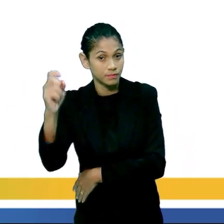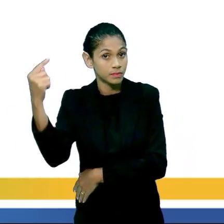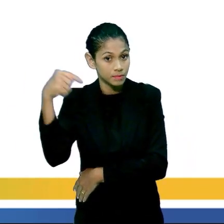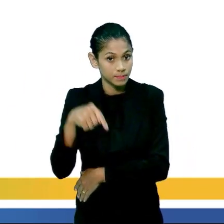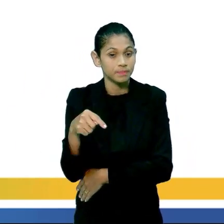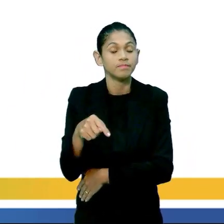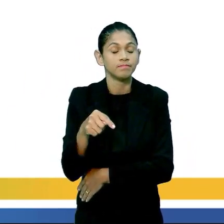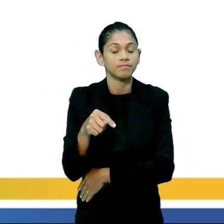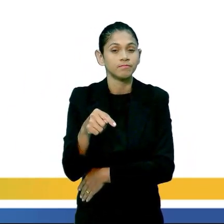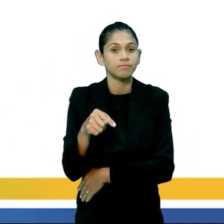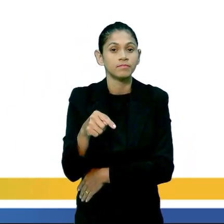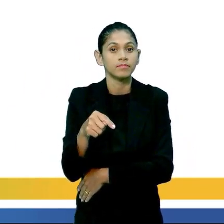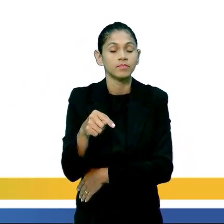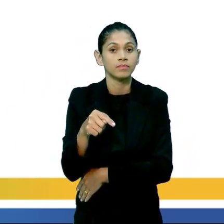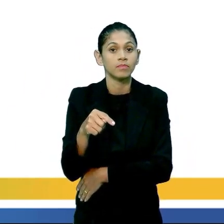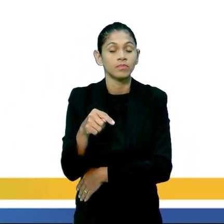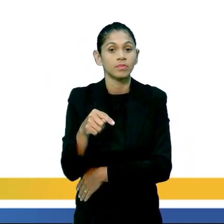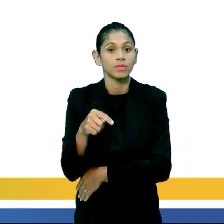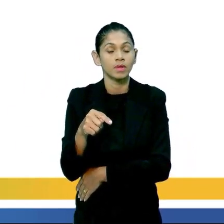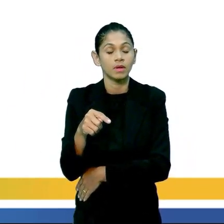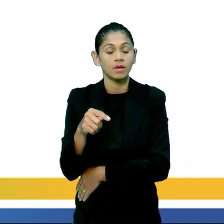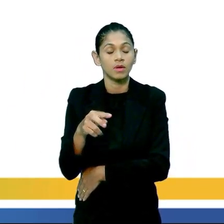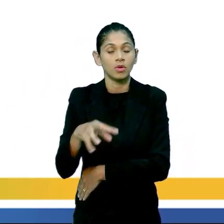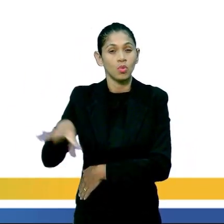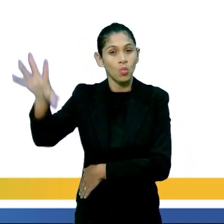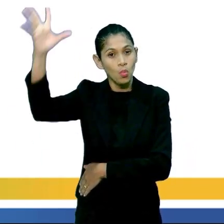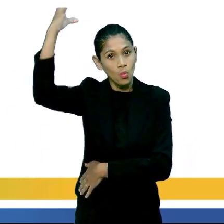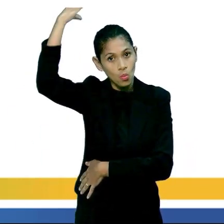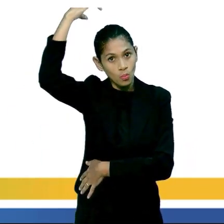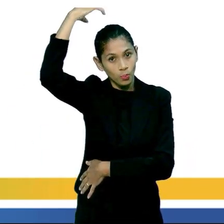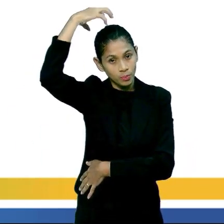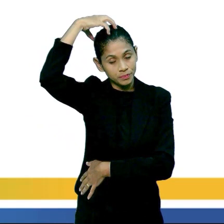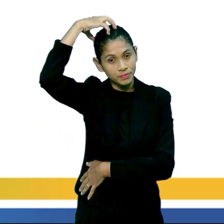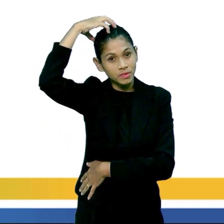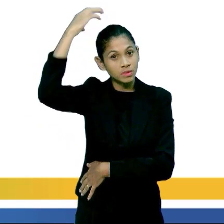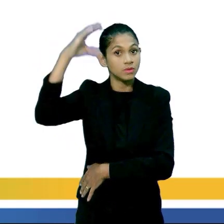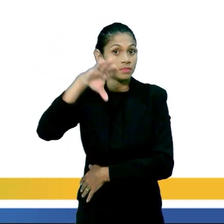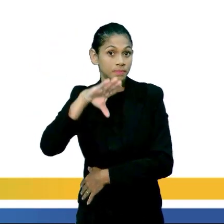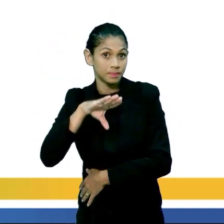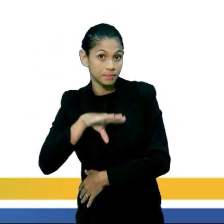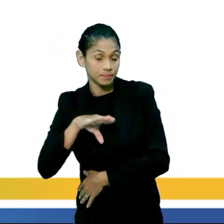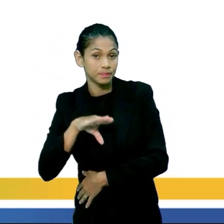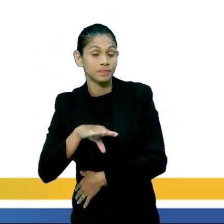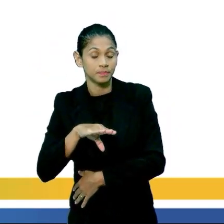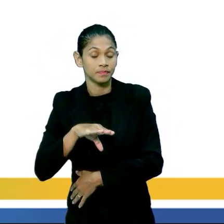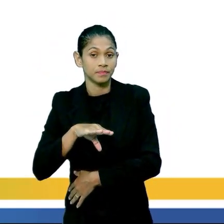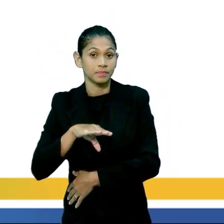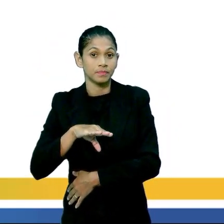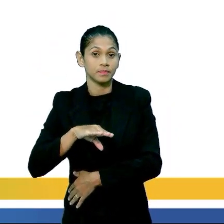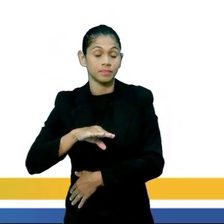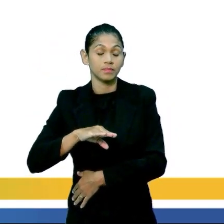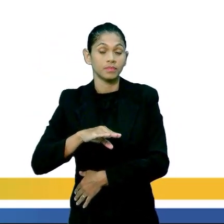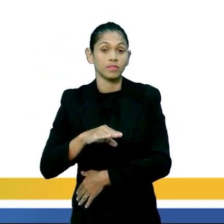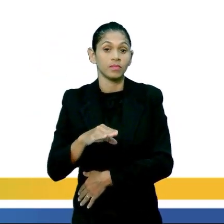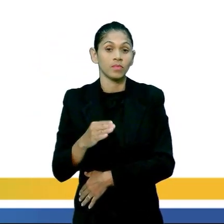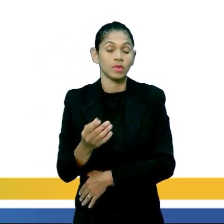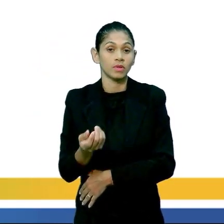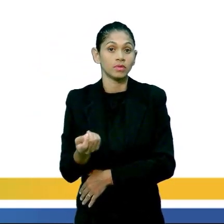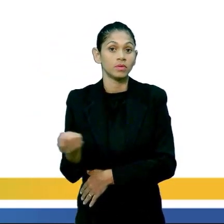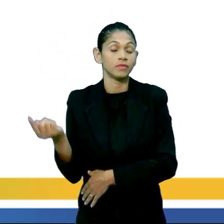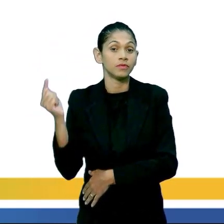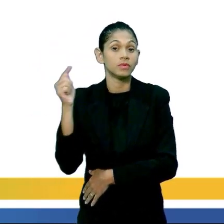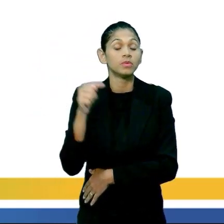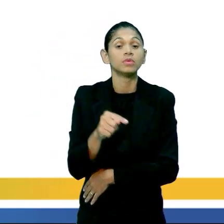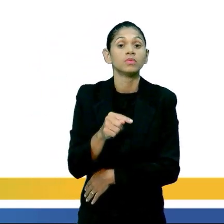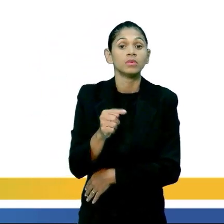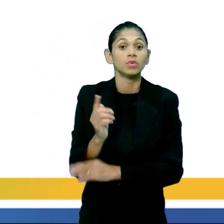à época, primeiro mandou expedicionários para entenderem, para conhecerem o território brasileiro, o